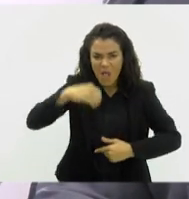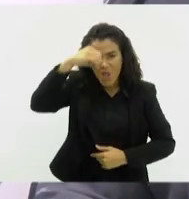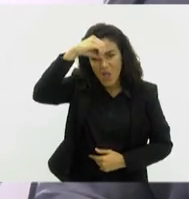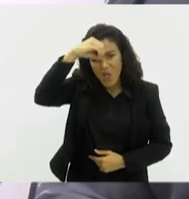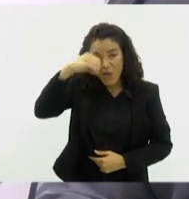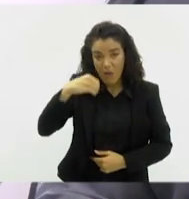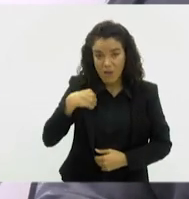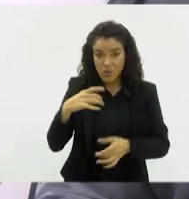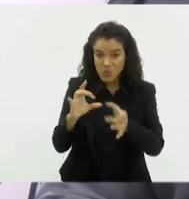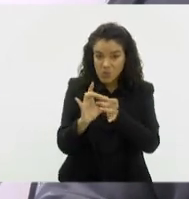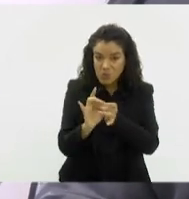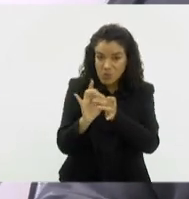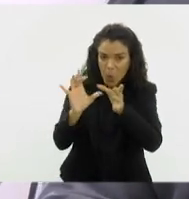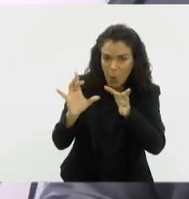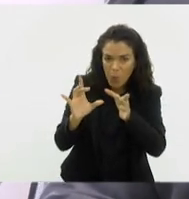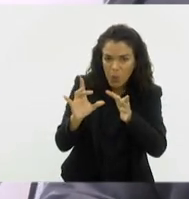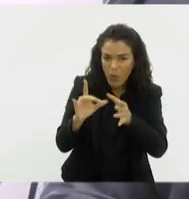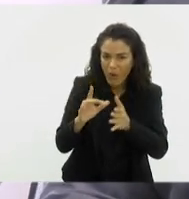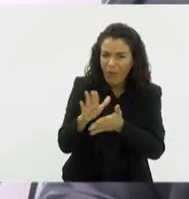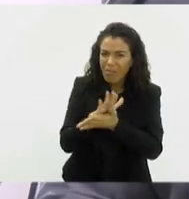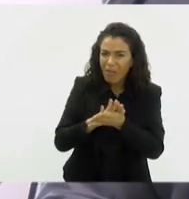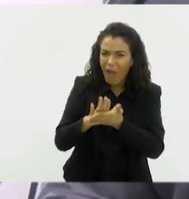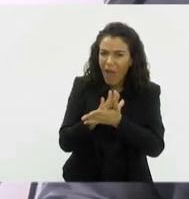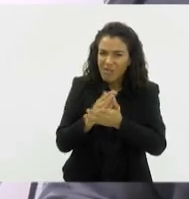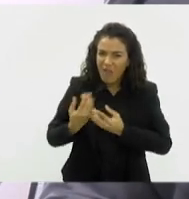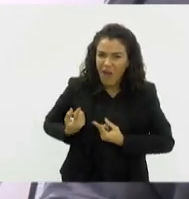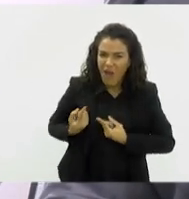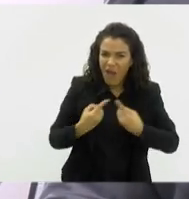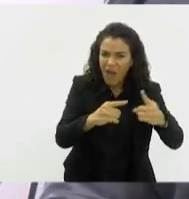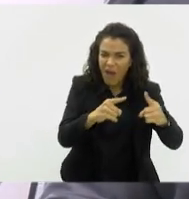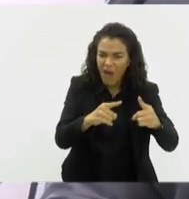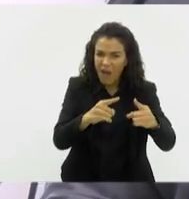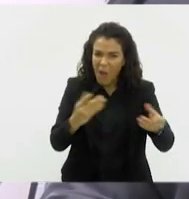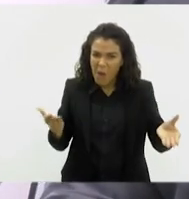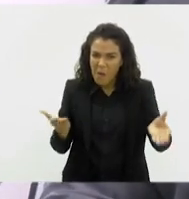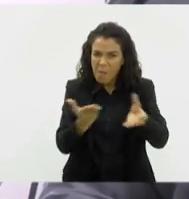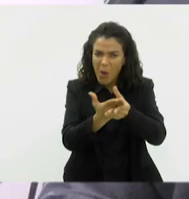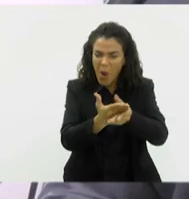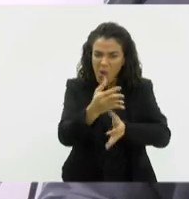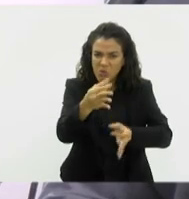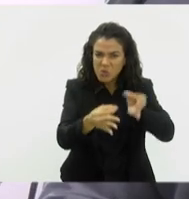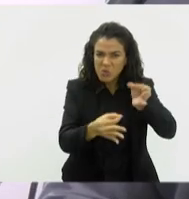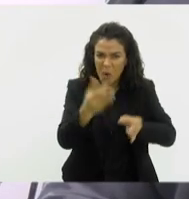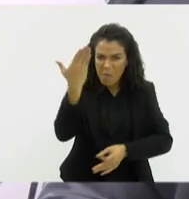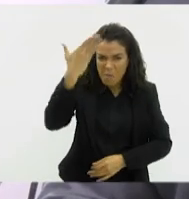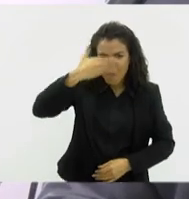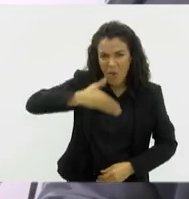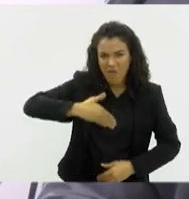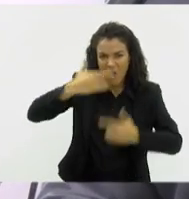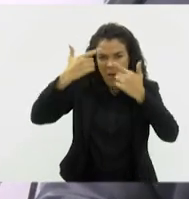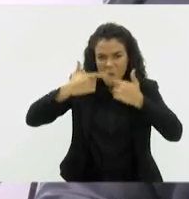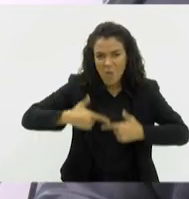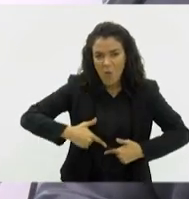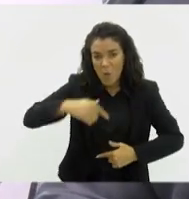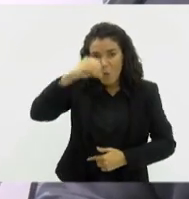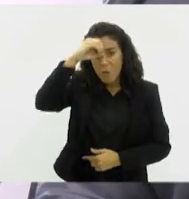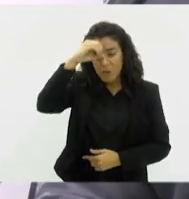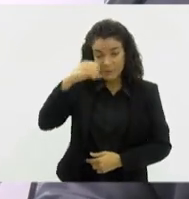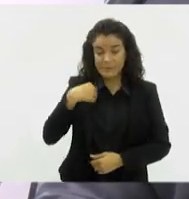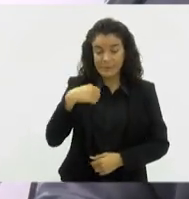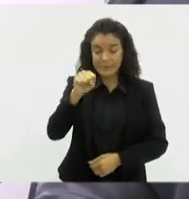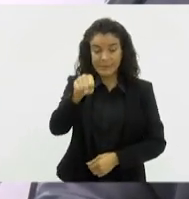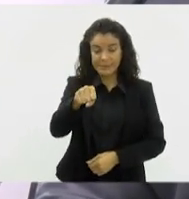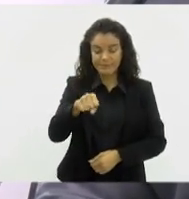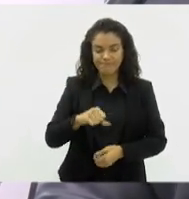sua soltura, você não fazer nada contra isso e nada que possa provar que você não cometeu esse crime. Sim. Por